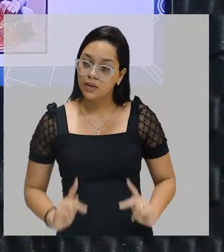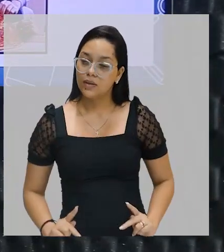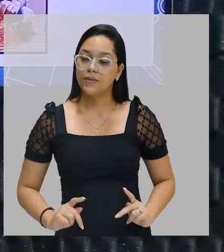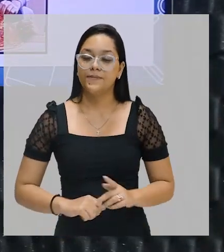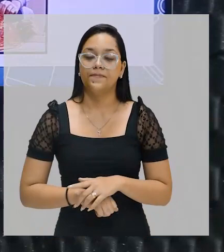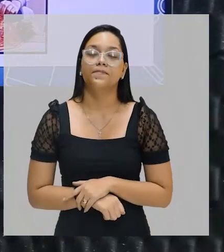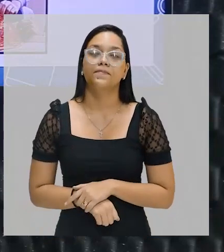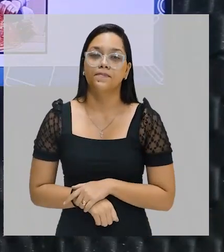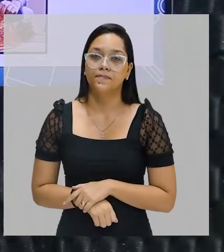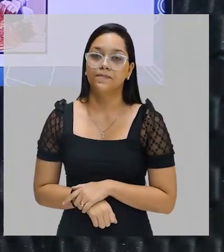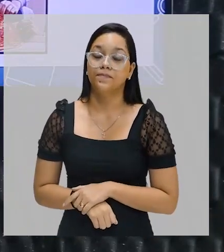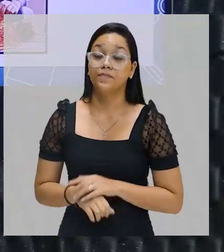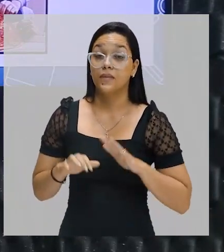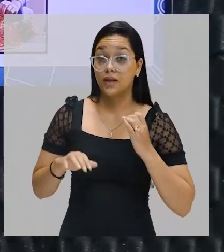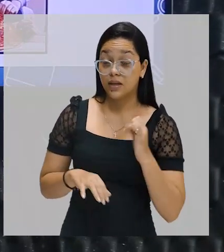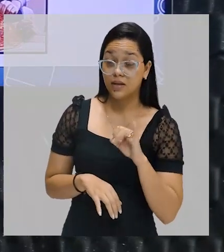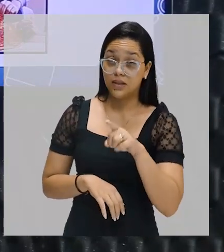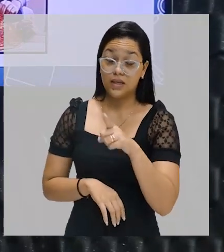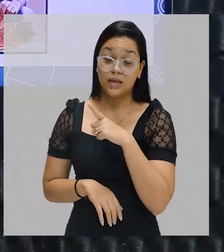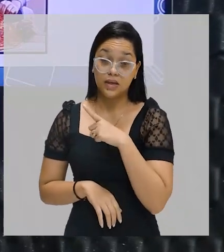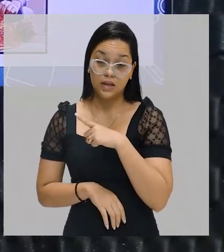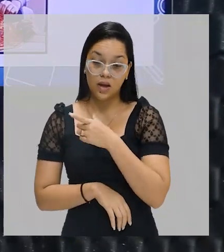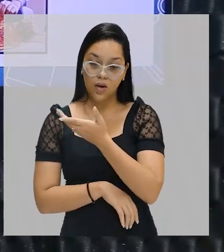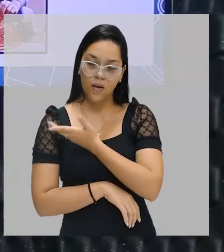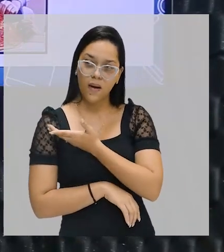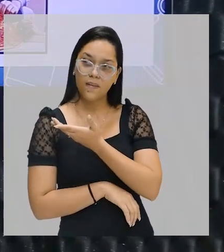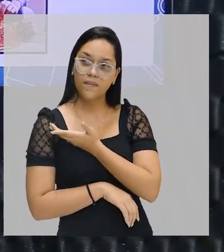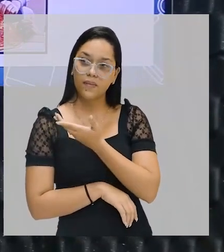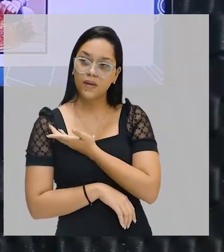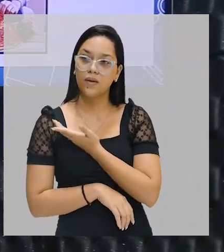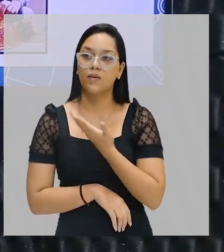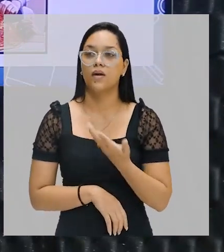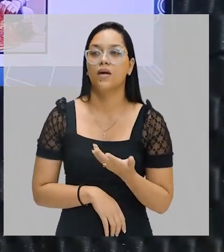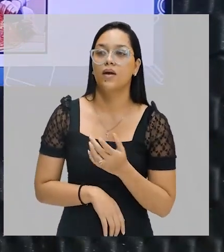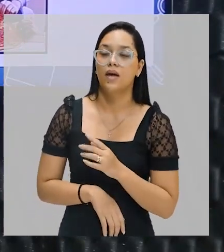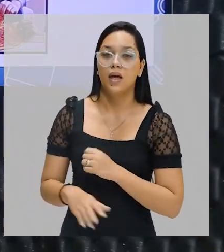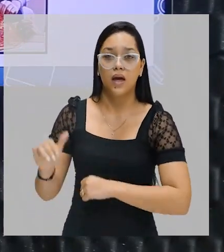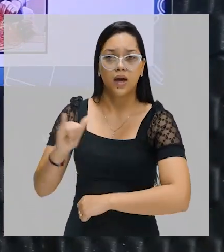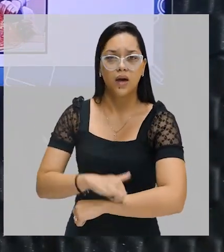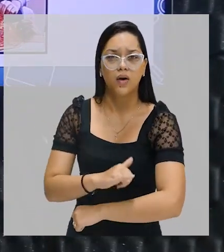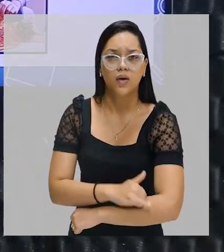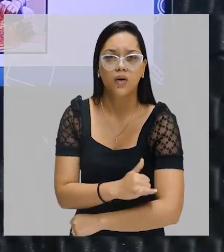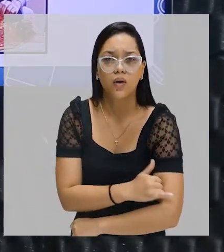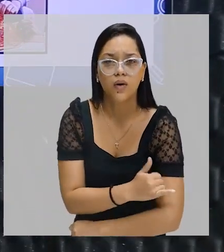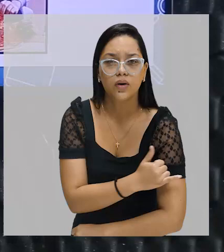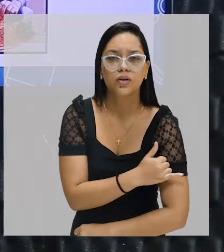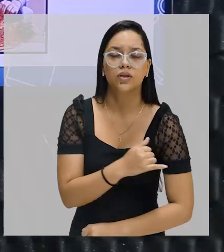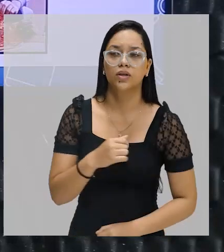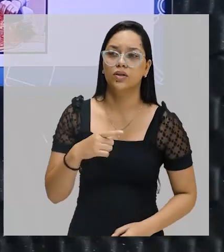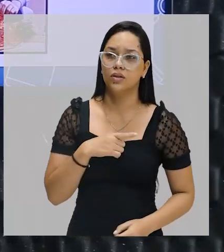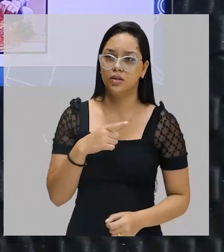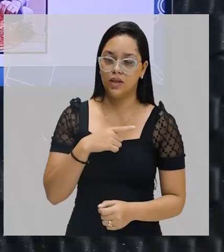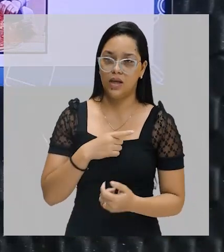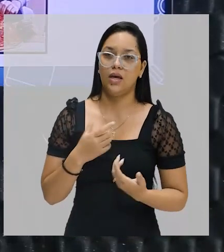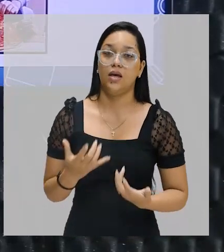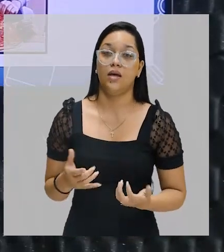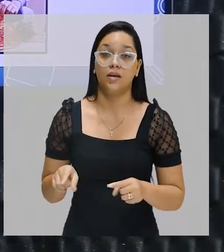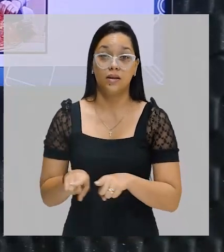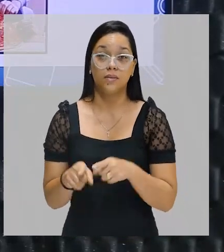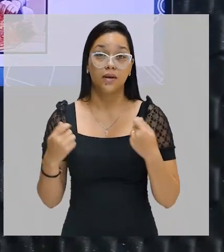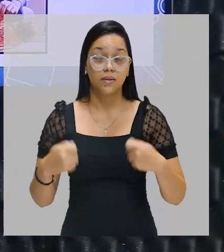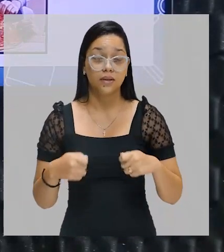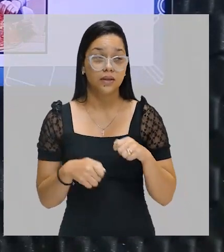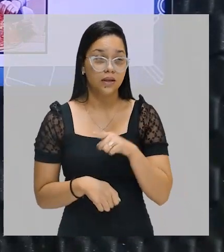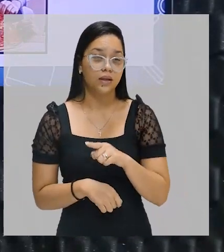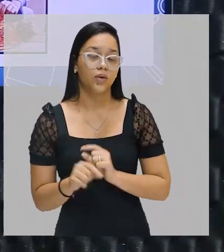comportamental. Se você tem um amigo, seu melhor amigo, ele é obeso, ele tem um sobrepeso, ele deve ter